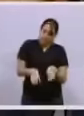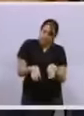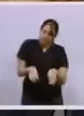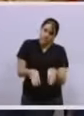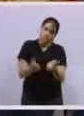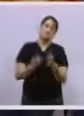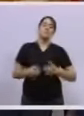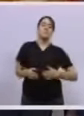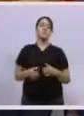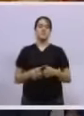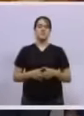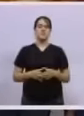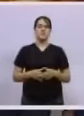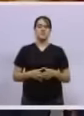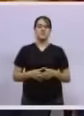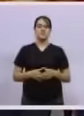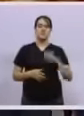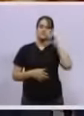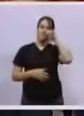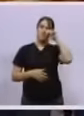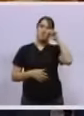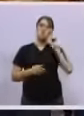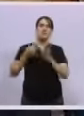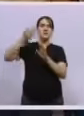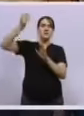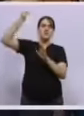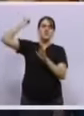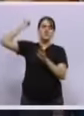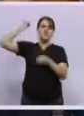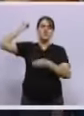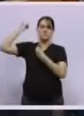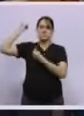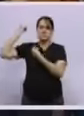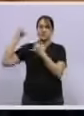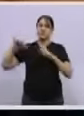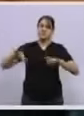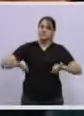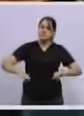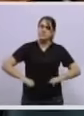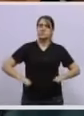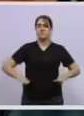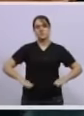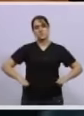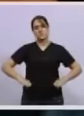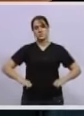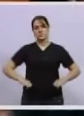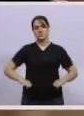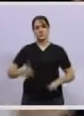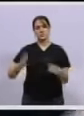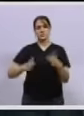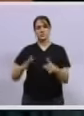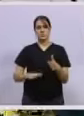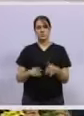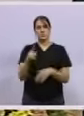celebração. Atrás de você há todo um passado, toda uma história de sofrimento, que talvez